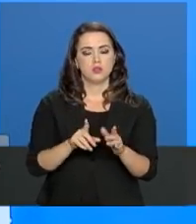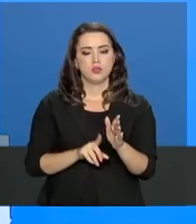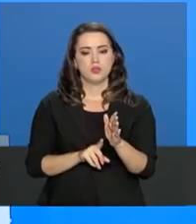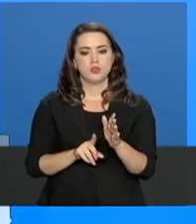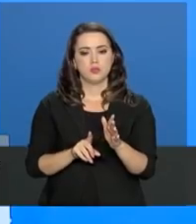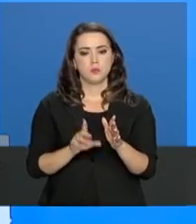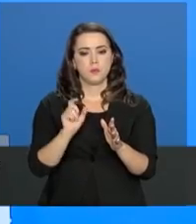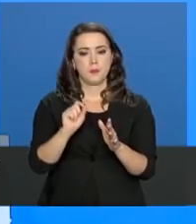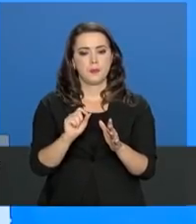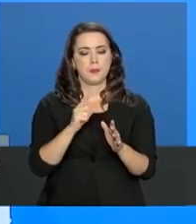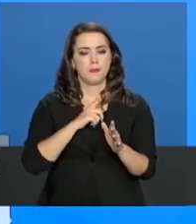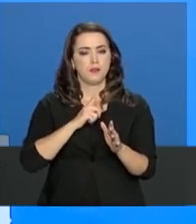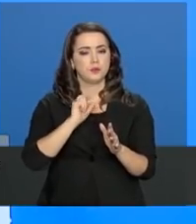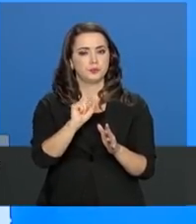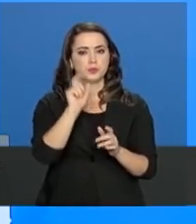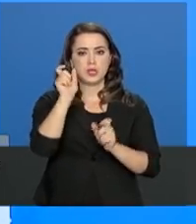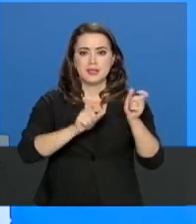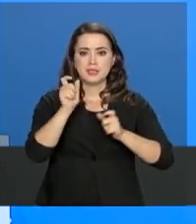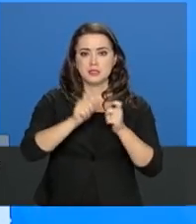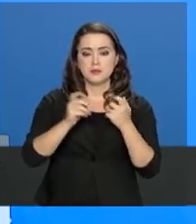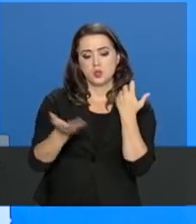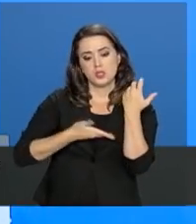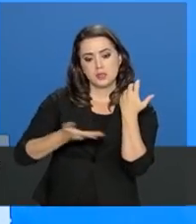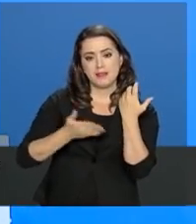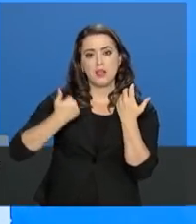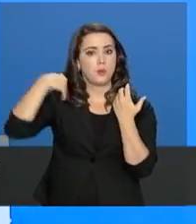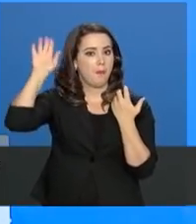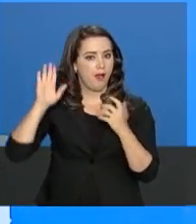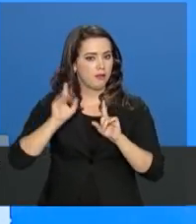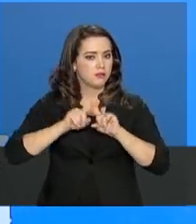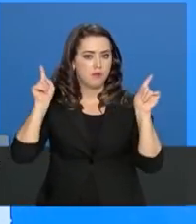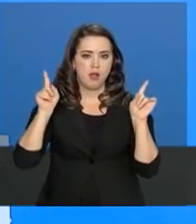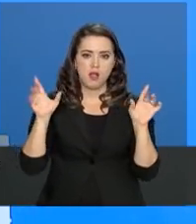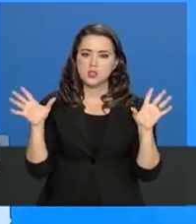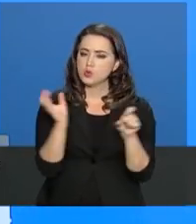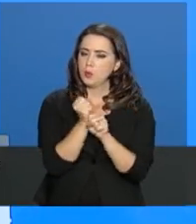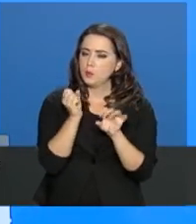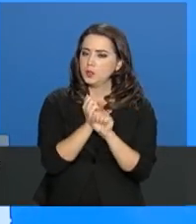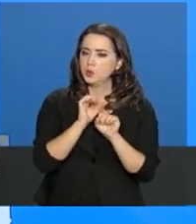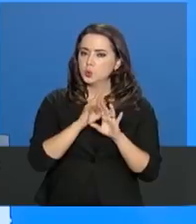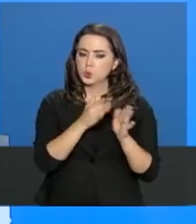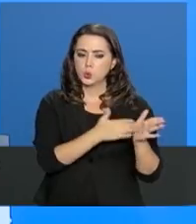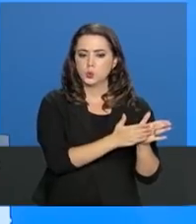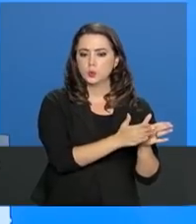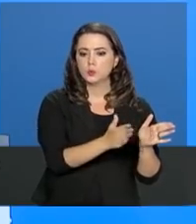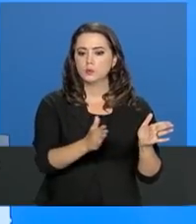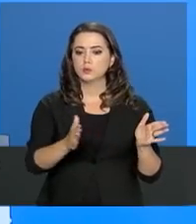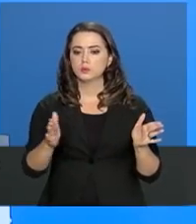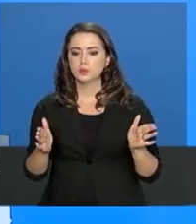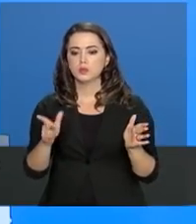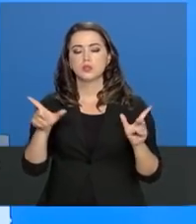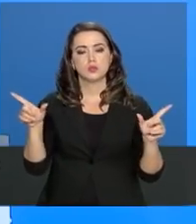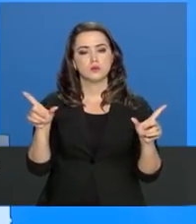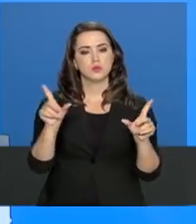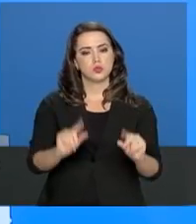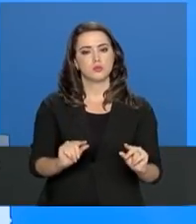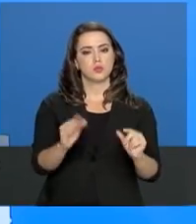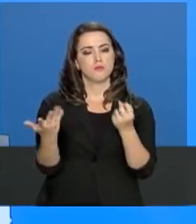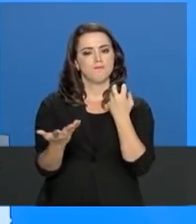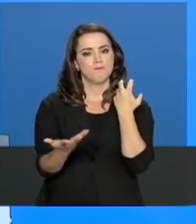ou as pessoas desmataram um pouco mais mas no cômputo geral ao longo do tempo ou na redução do desmatamento